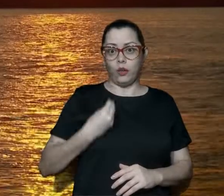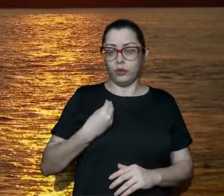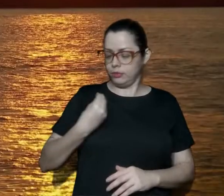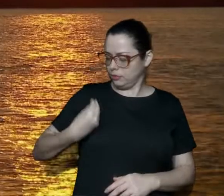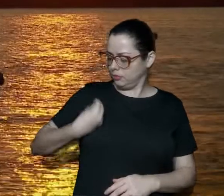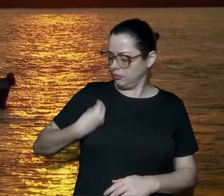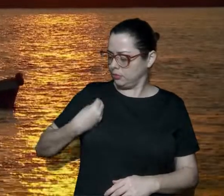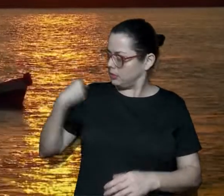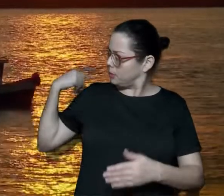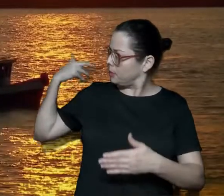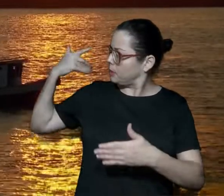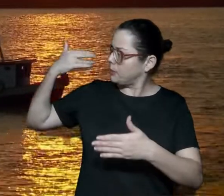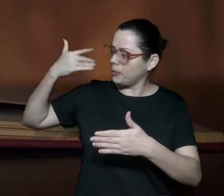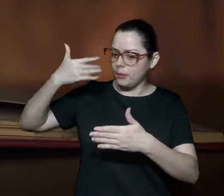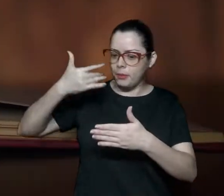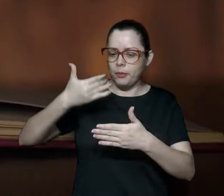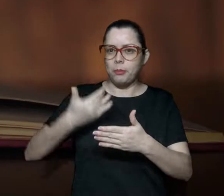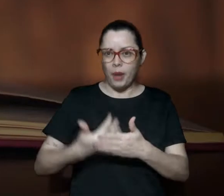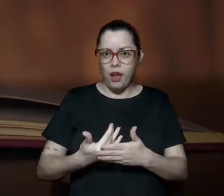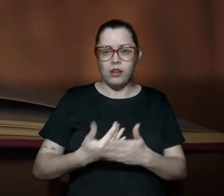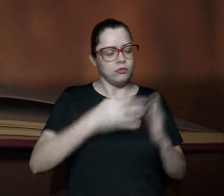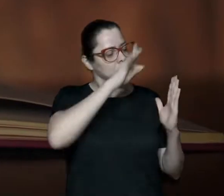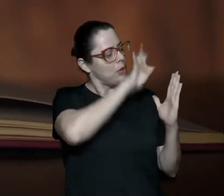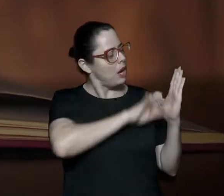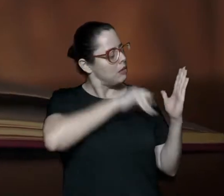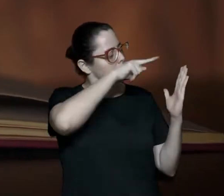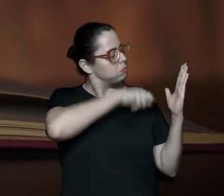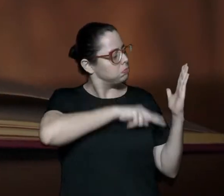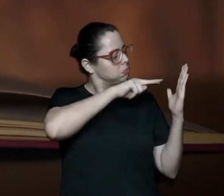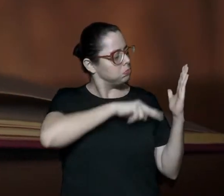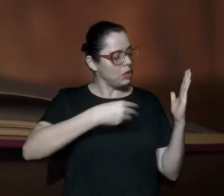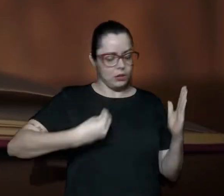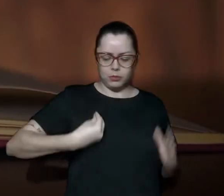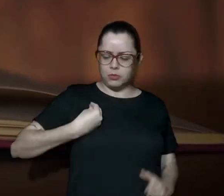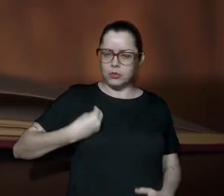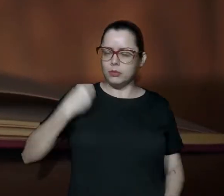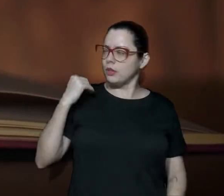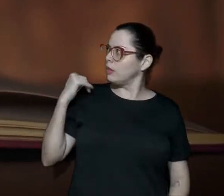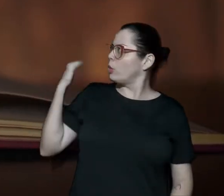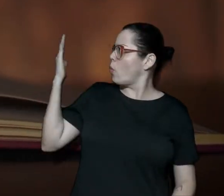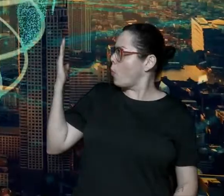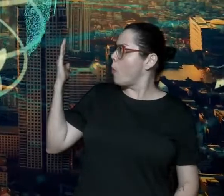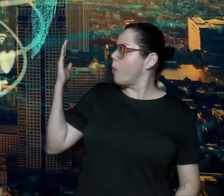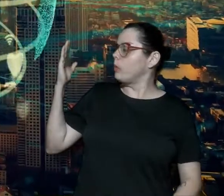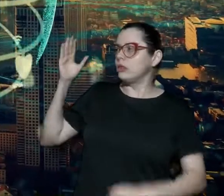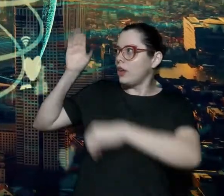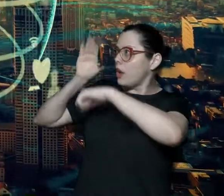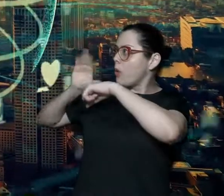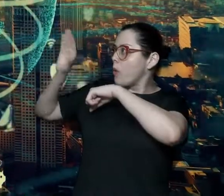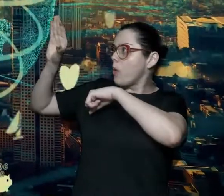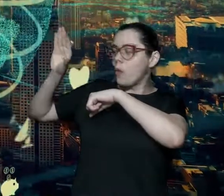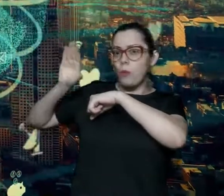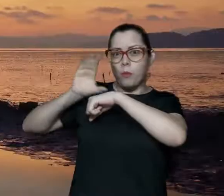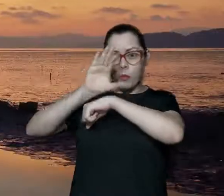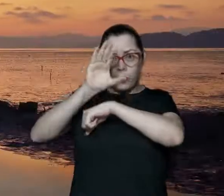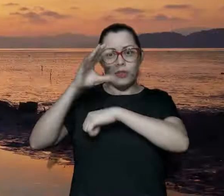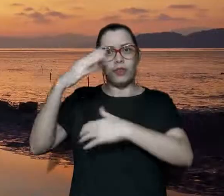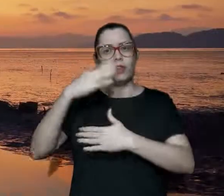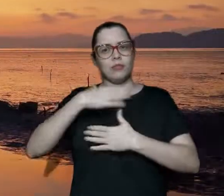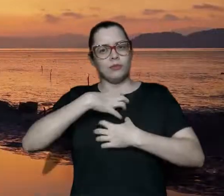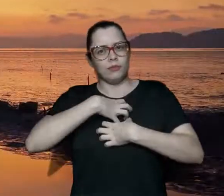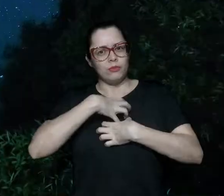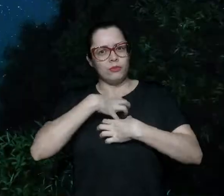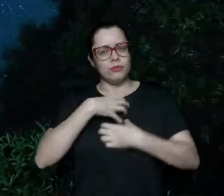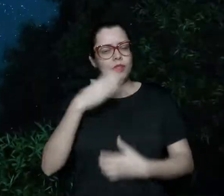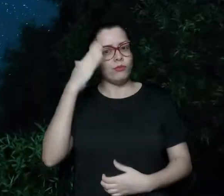A vida toda, como espíritas, lemos páginas e páginas sobre a vida do outro lado. O intercâmbio, o